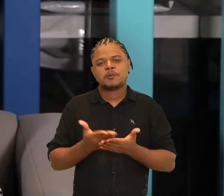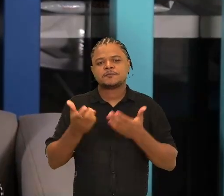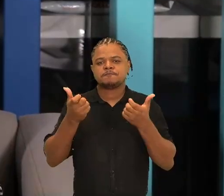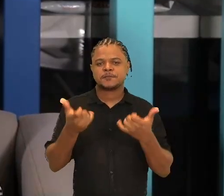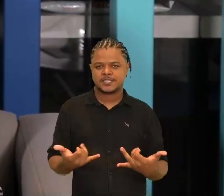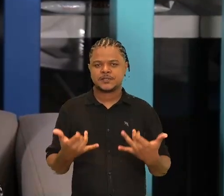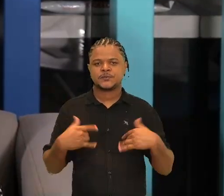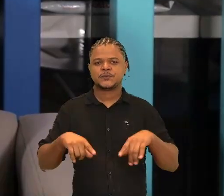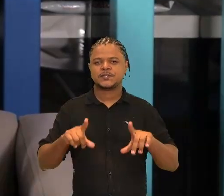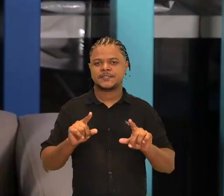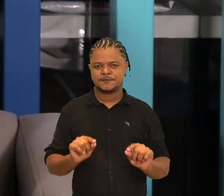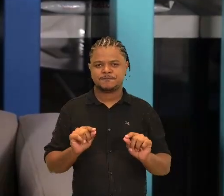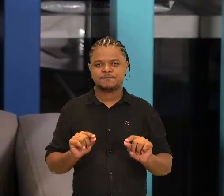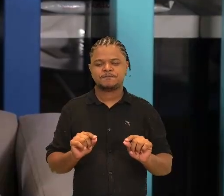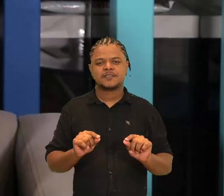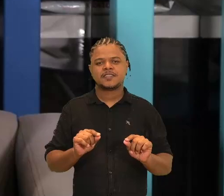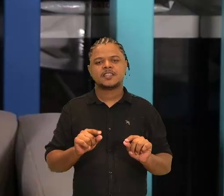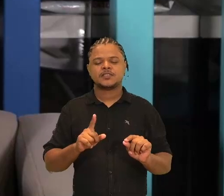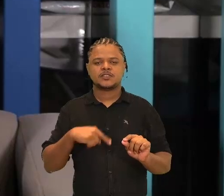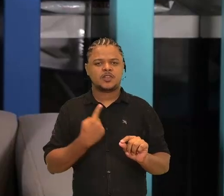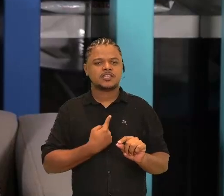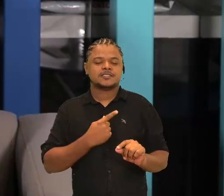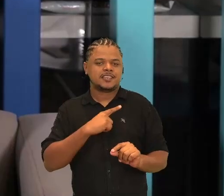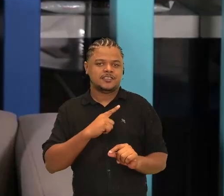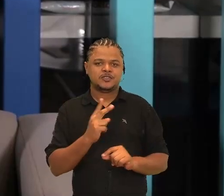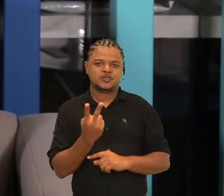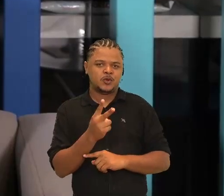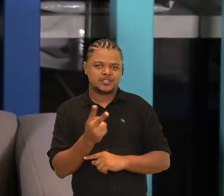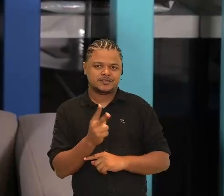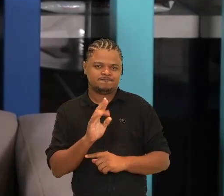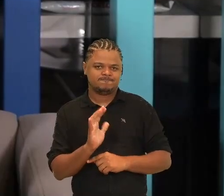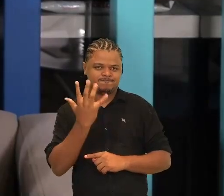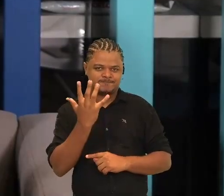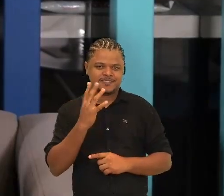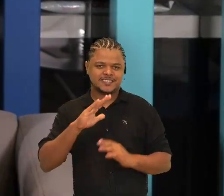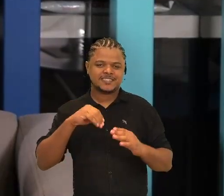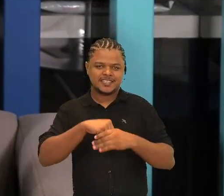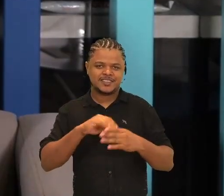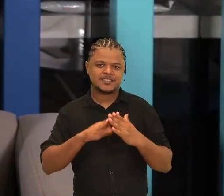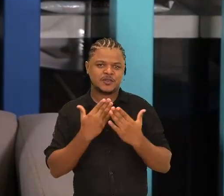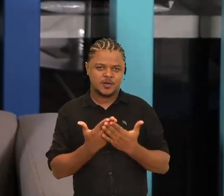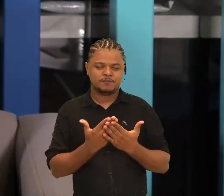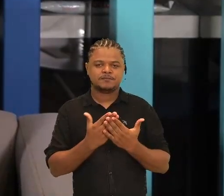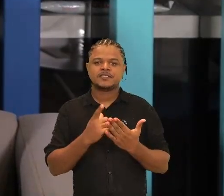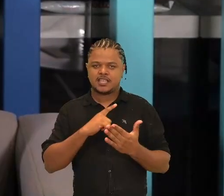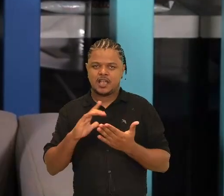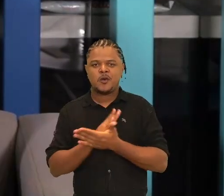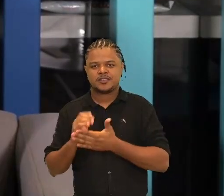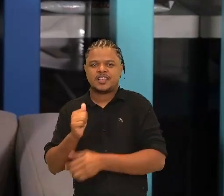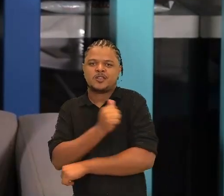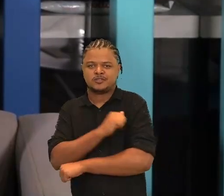que a gente acaba tendo as duas realidades dentro da escola. Temos os alunos que já chegam com